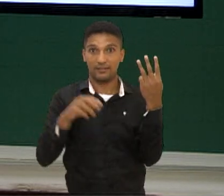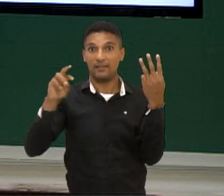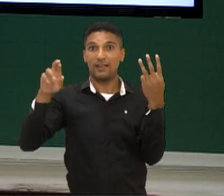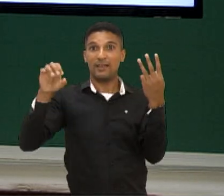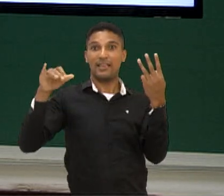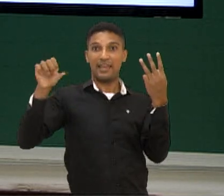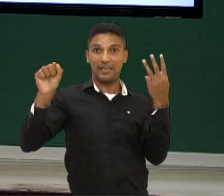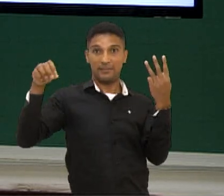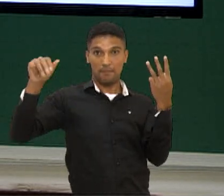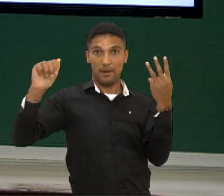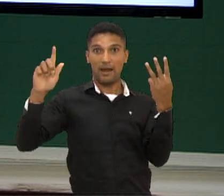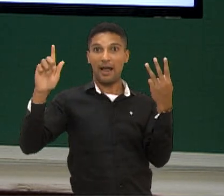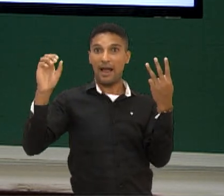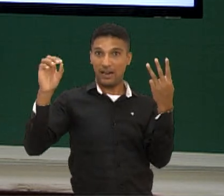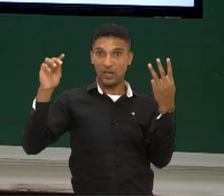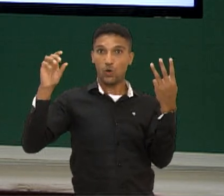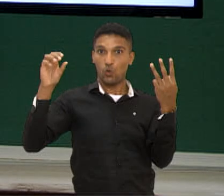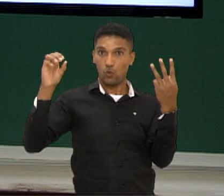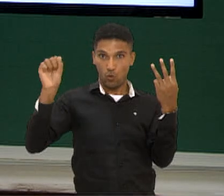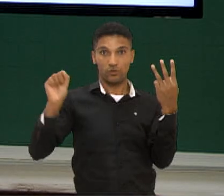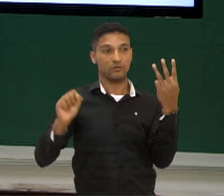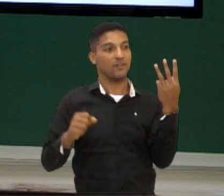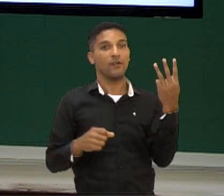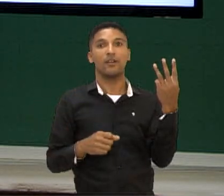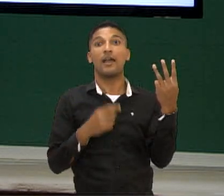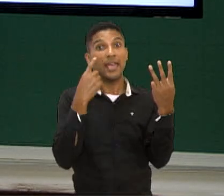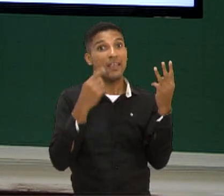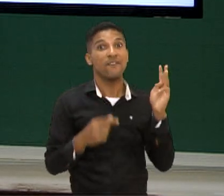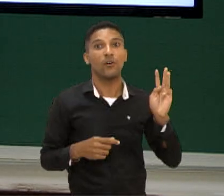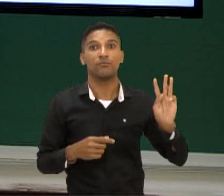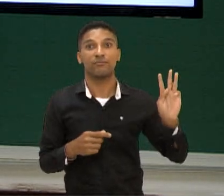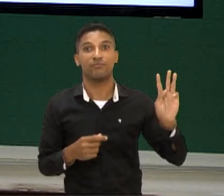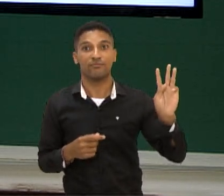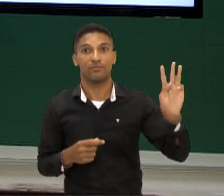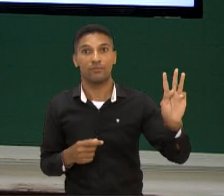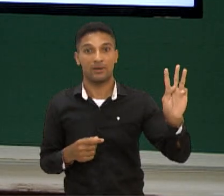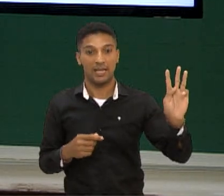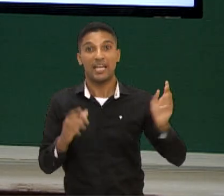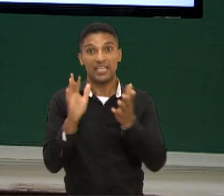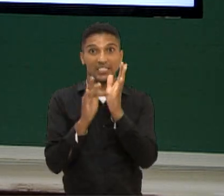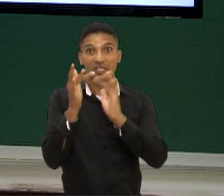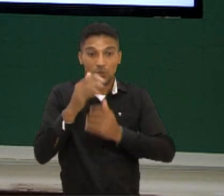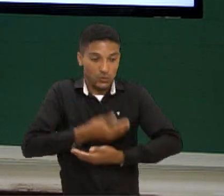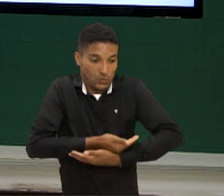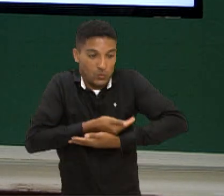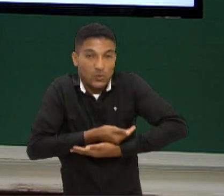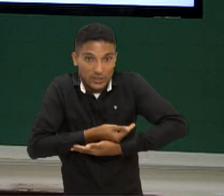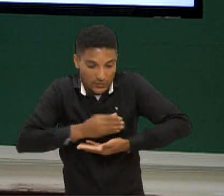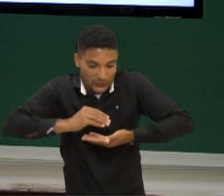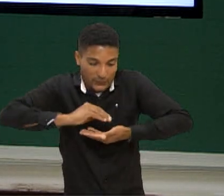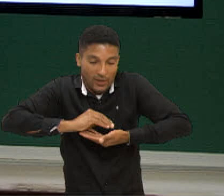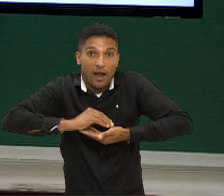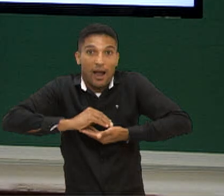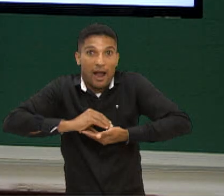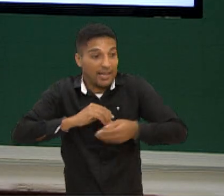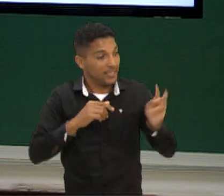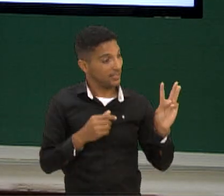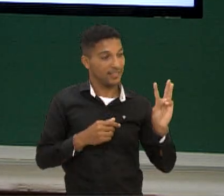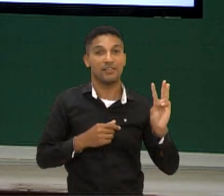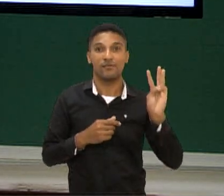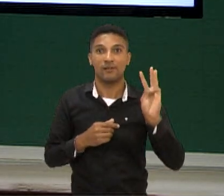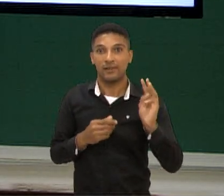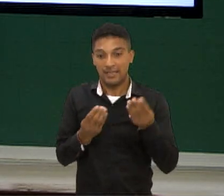essa história, conta lá que os reis magos levaram um presente para Jesus quando ele nasceu. Então,